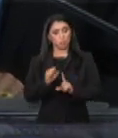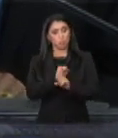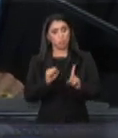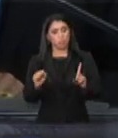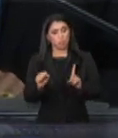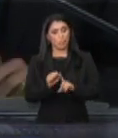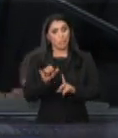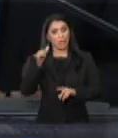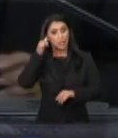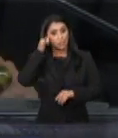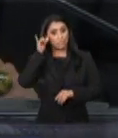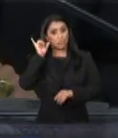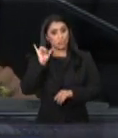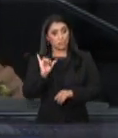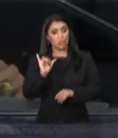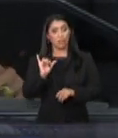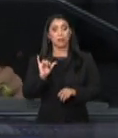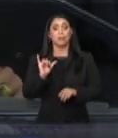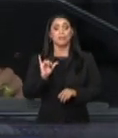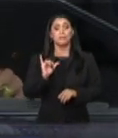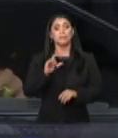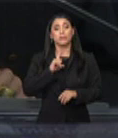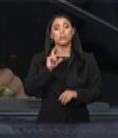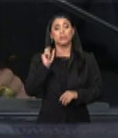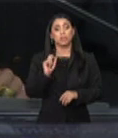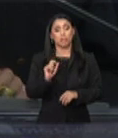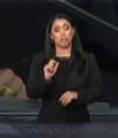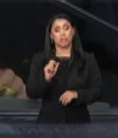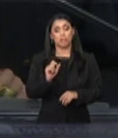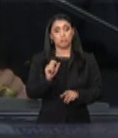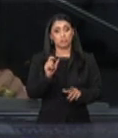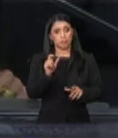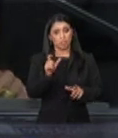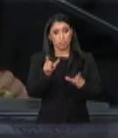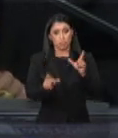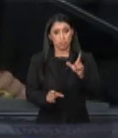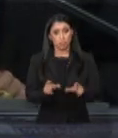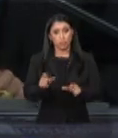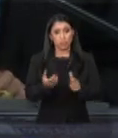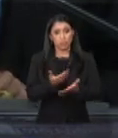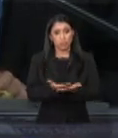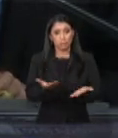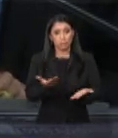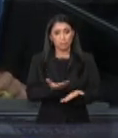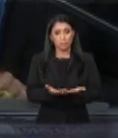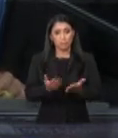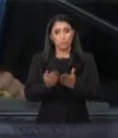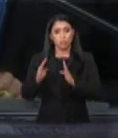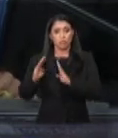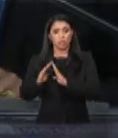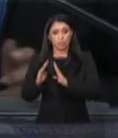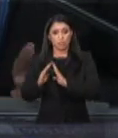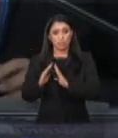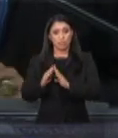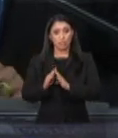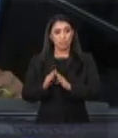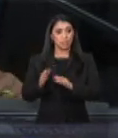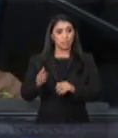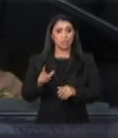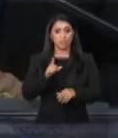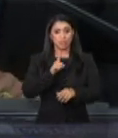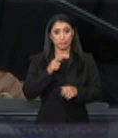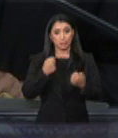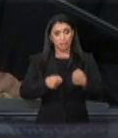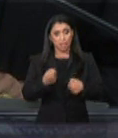preventivas a fim de evitar que as pessoas percam suas moradias e vivenciam a experiência da rua quando quanto